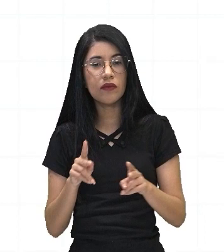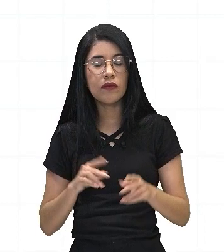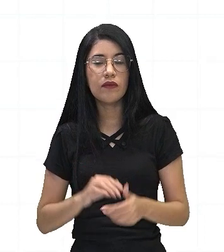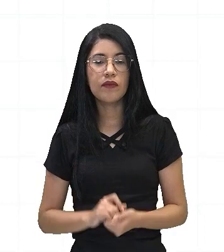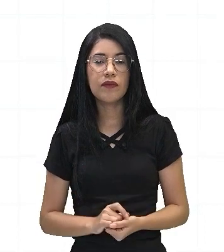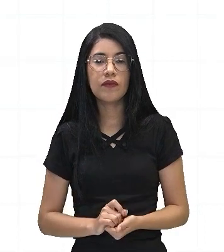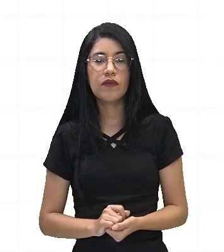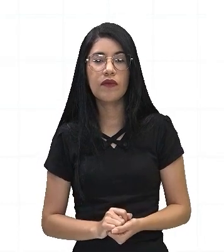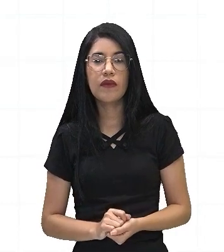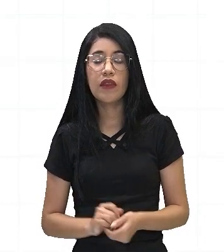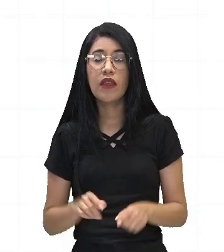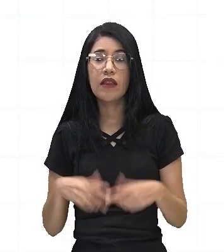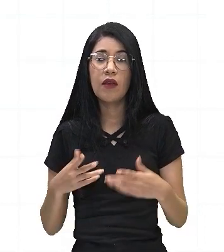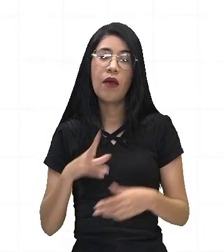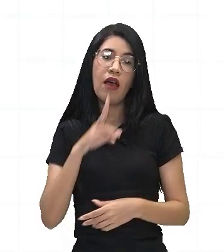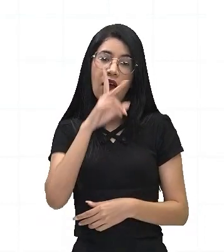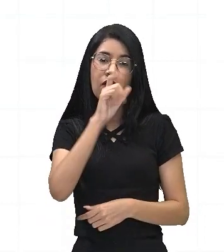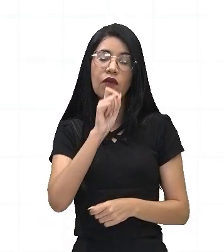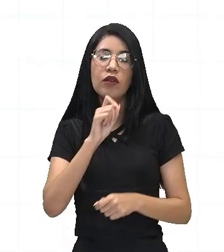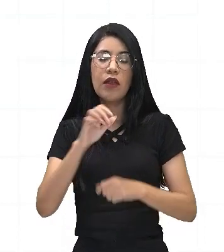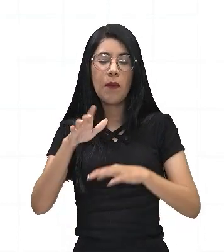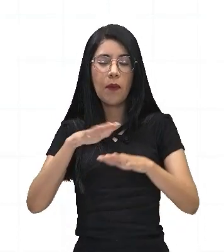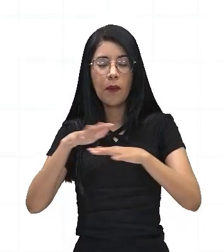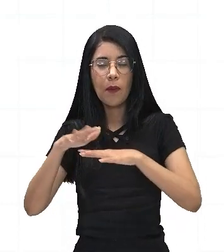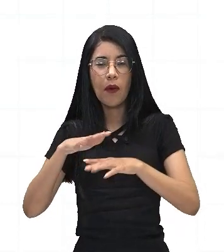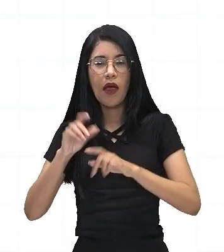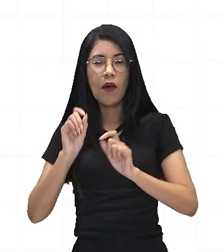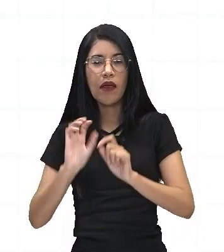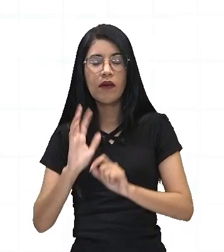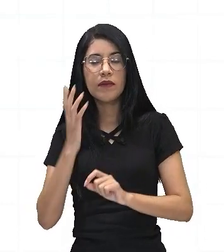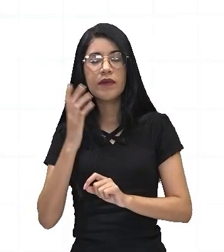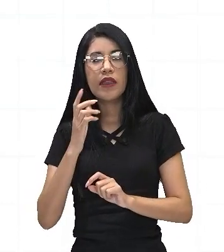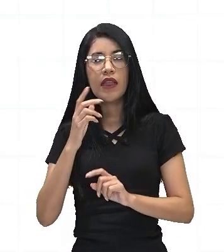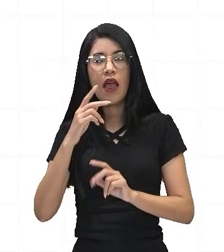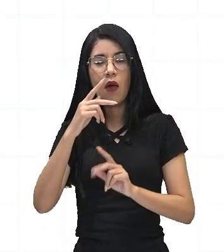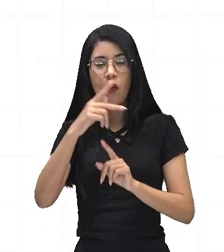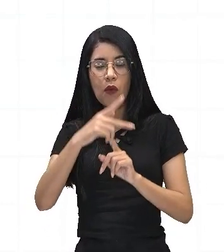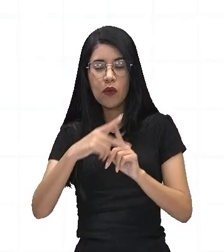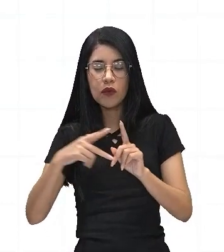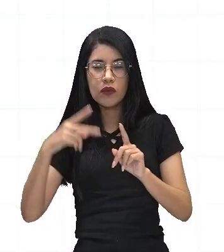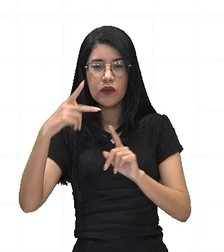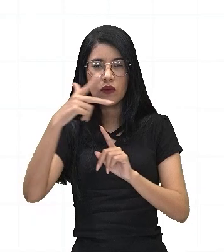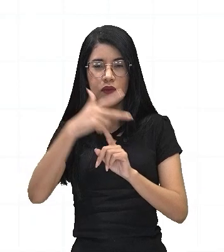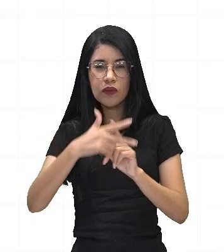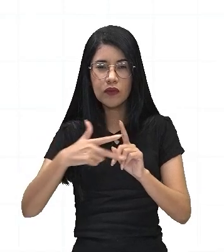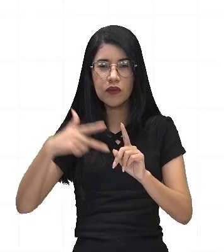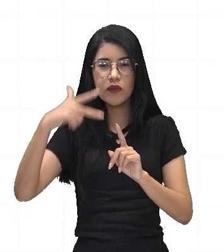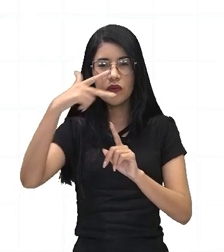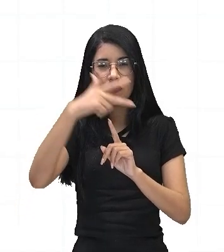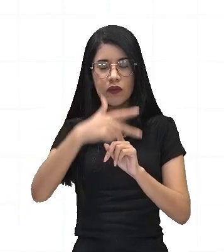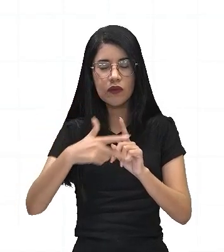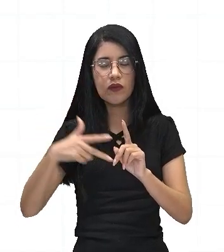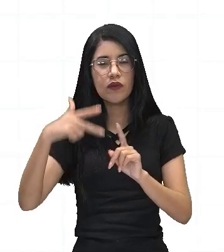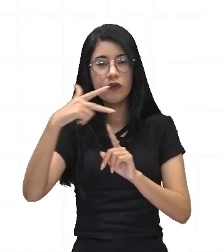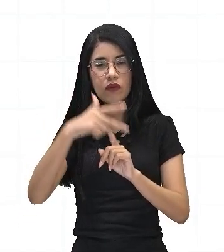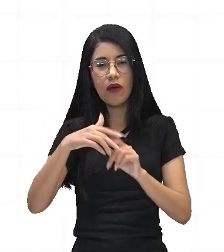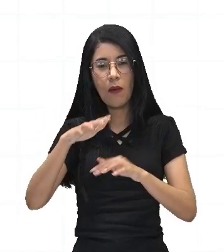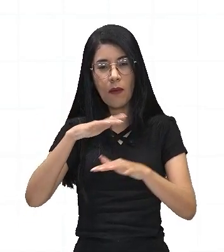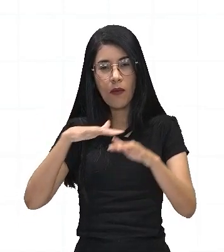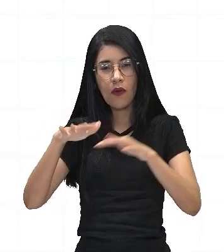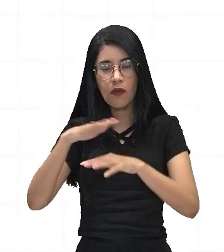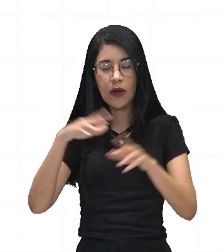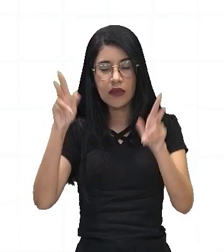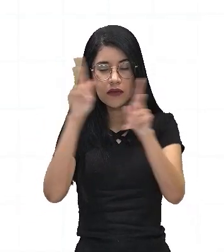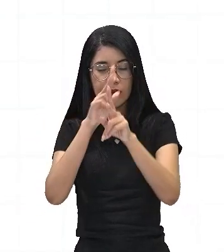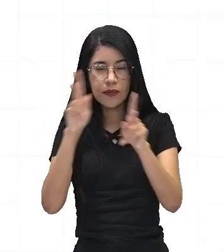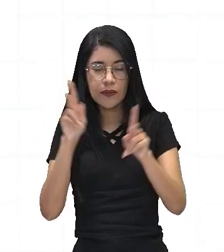e a força desse vento, essa movimentação, vai fazer com que as pás desses aerogeradores se movimentem, né? Como se fosse